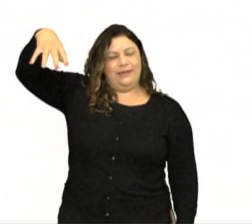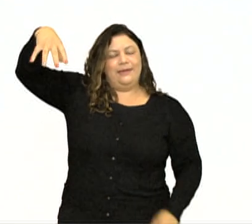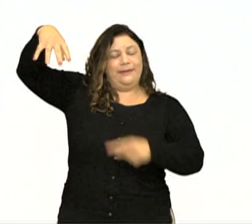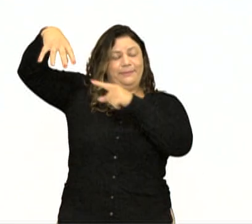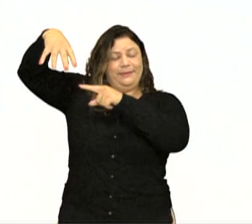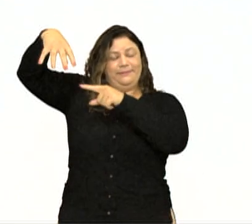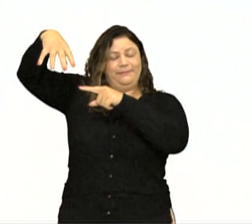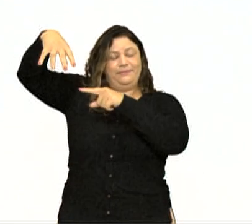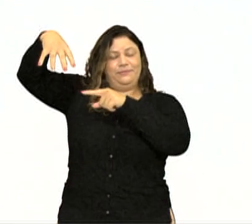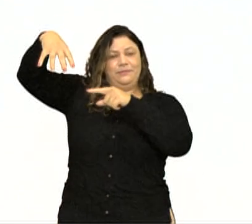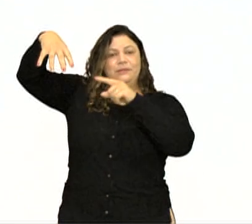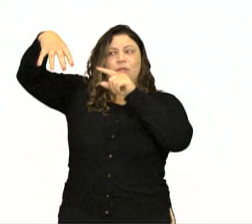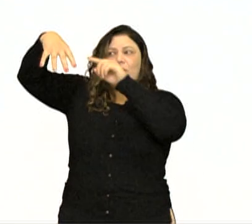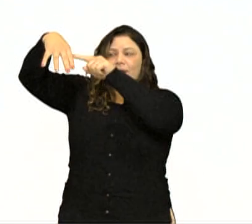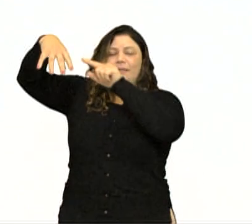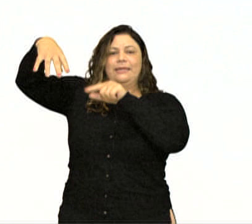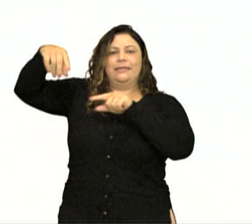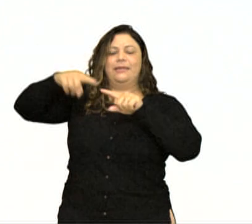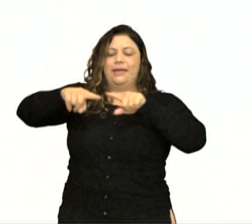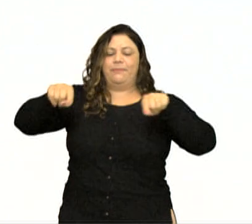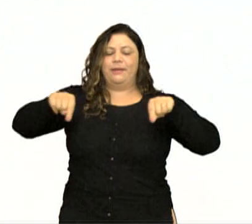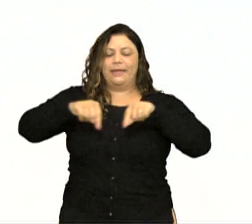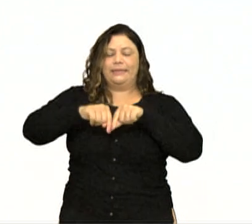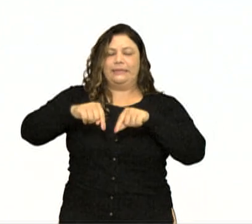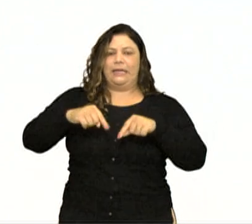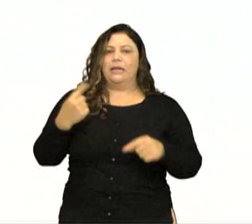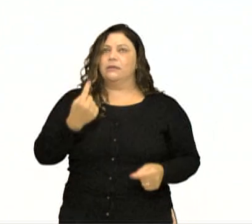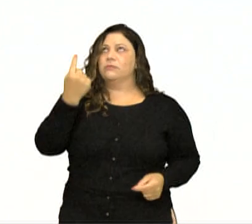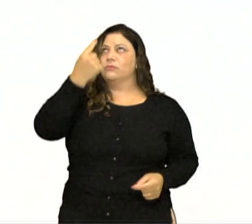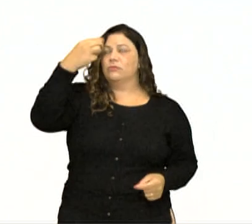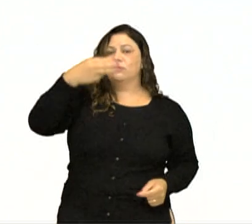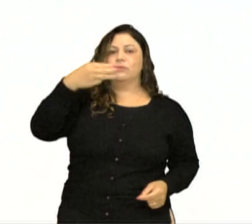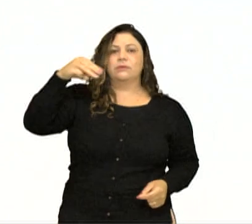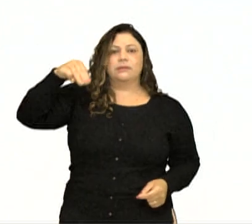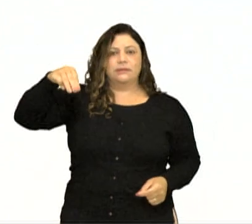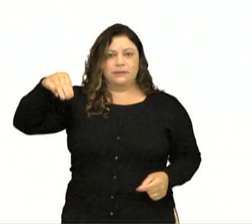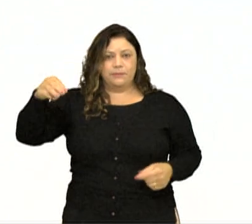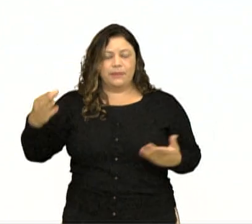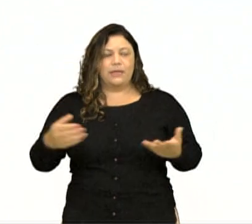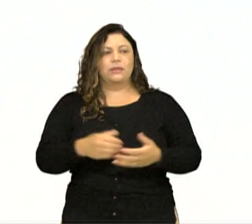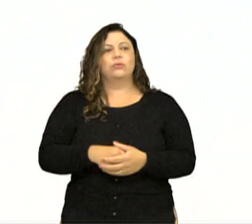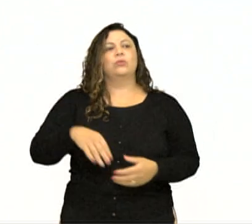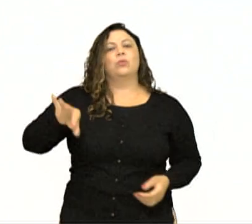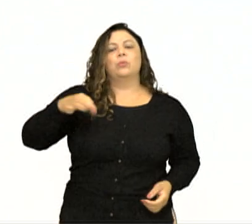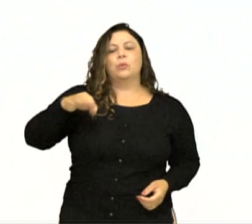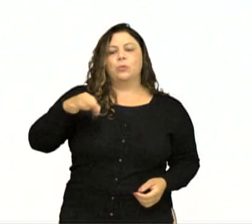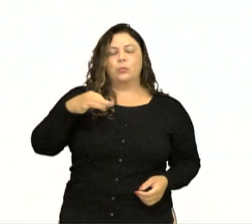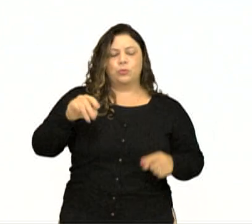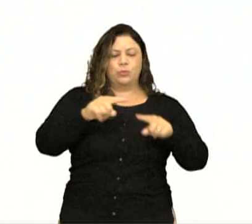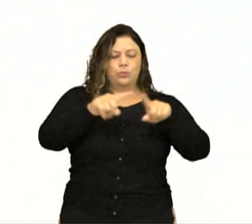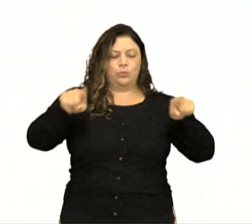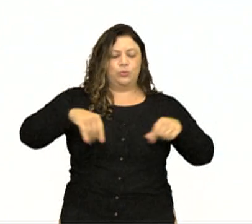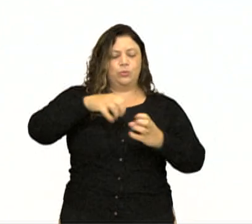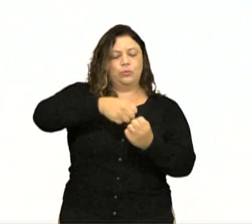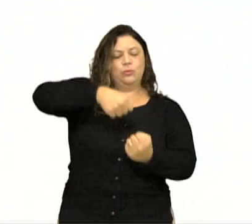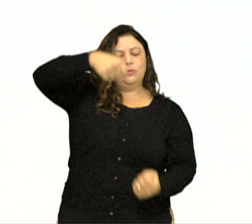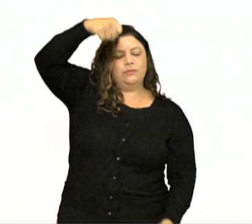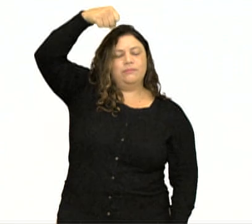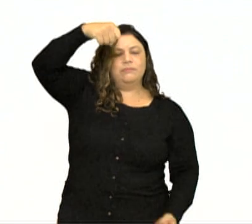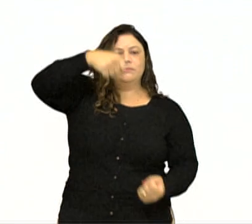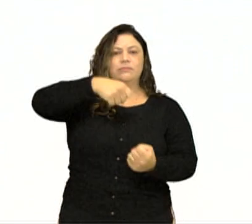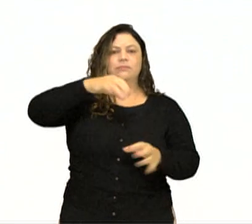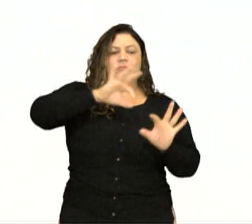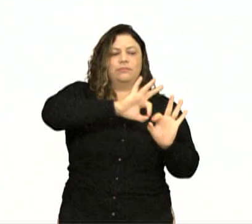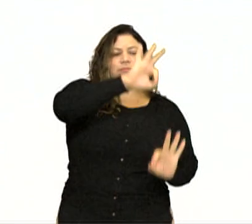no teto de uma sala, a 3 metros de altura. Uma folha quadrada de cartolina de lados medindo